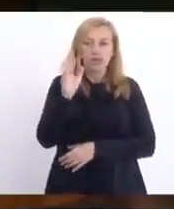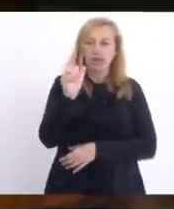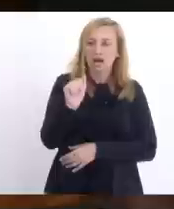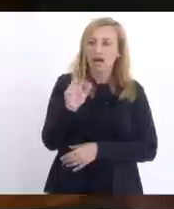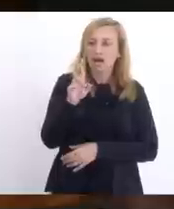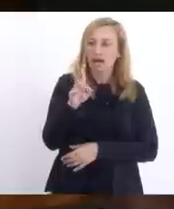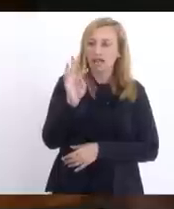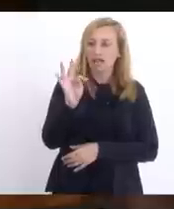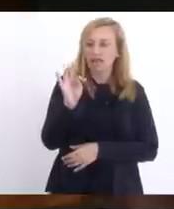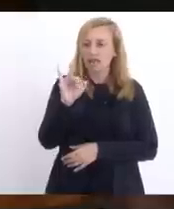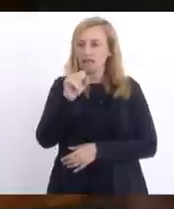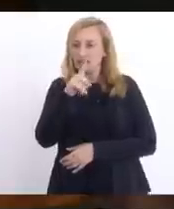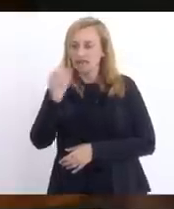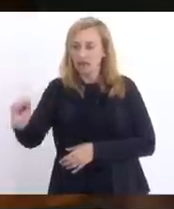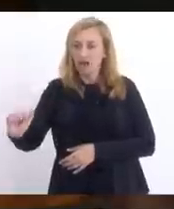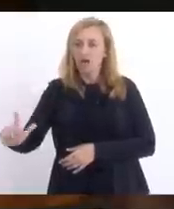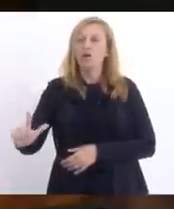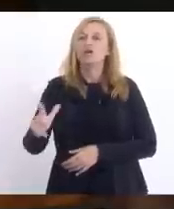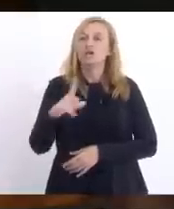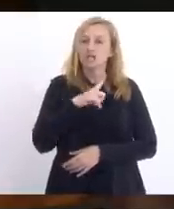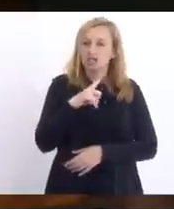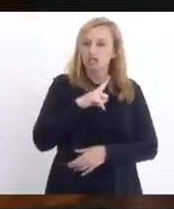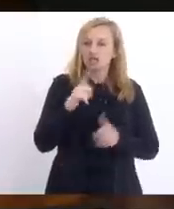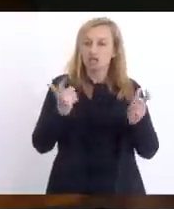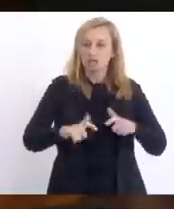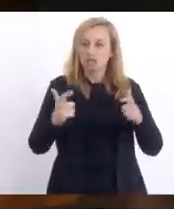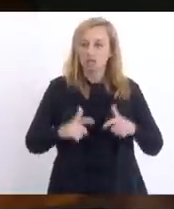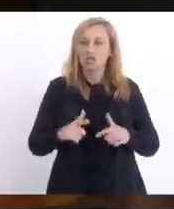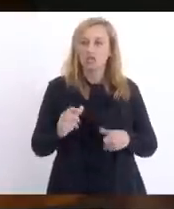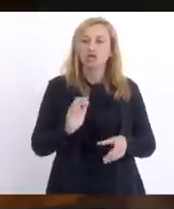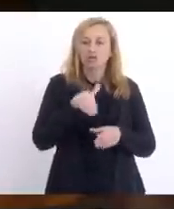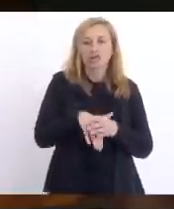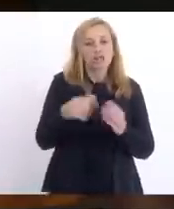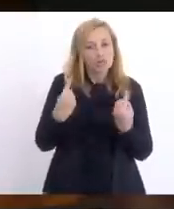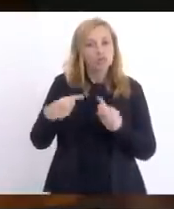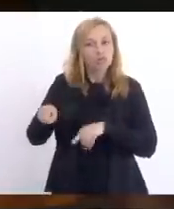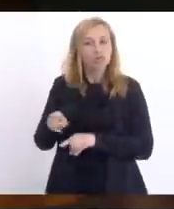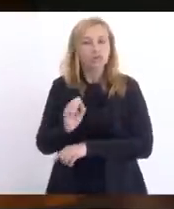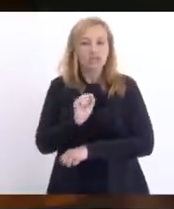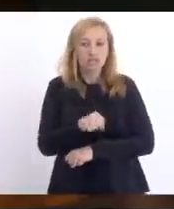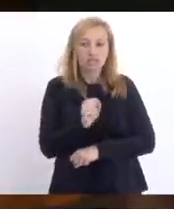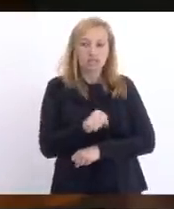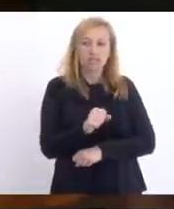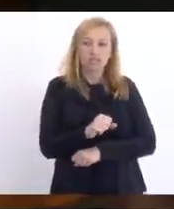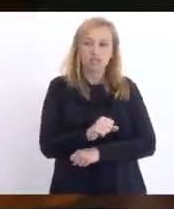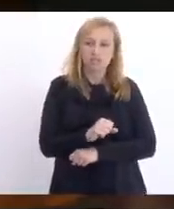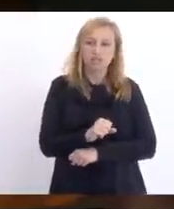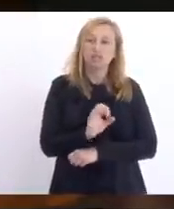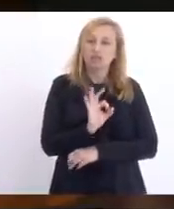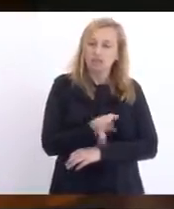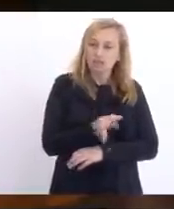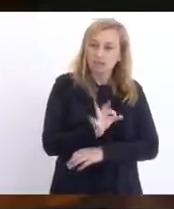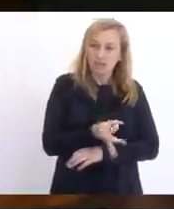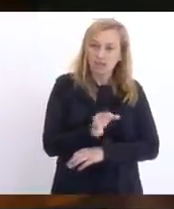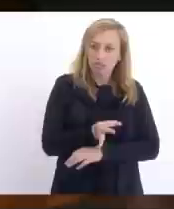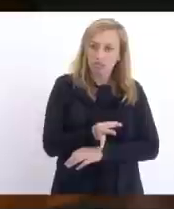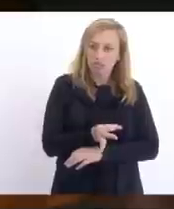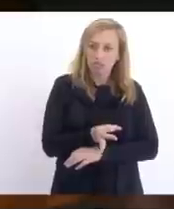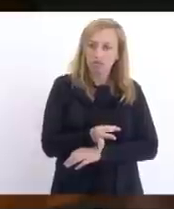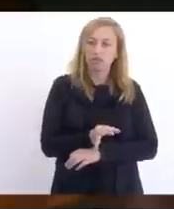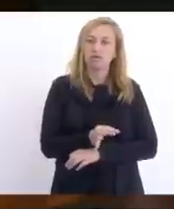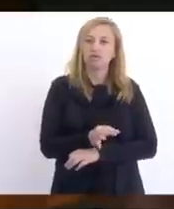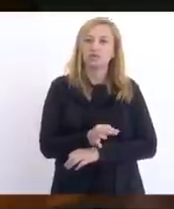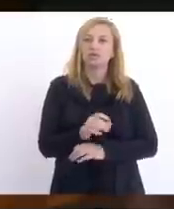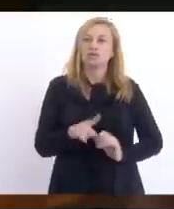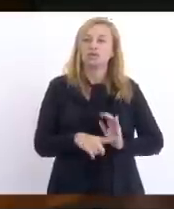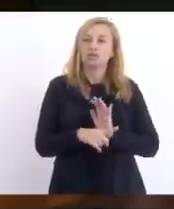tinha nesse território. Então, nesse sentido, só para dizer que votaremos contra e que, por óbvio, também discordamos